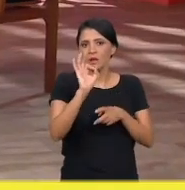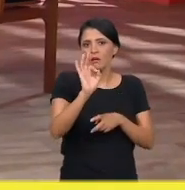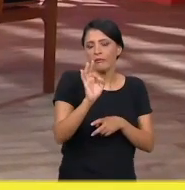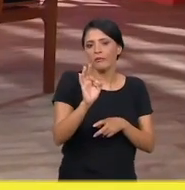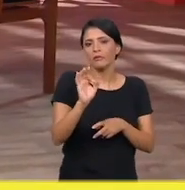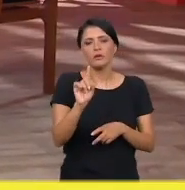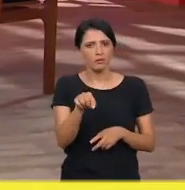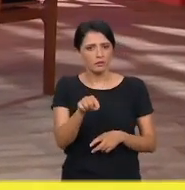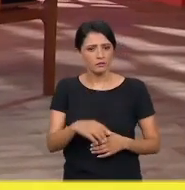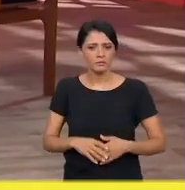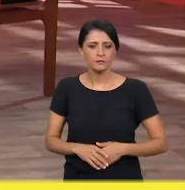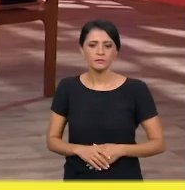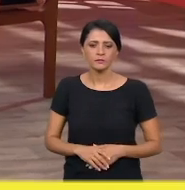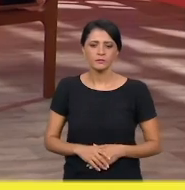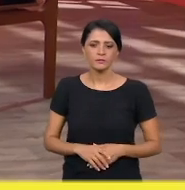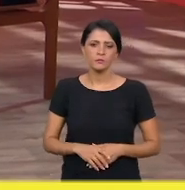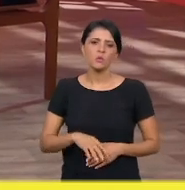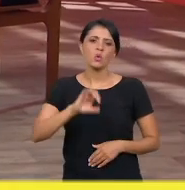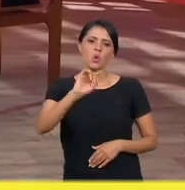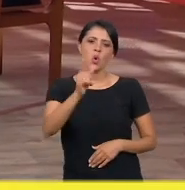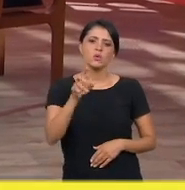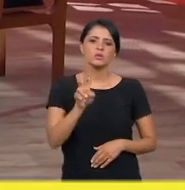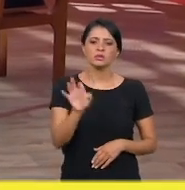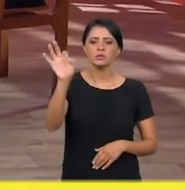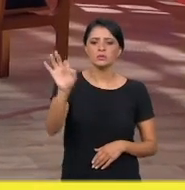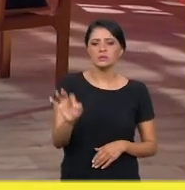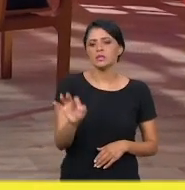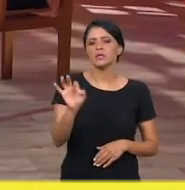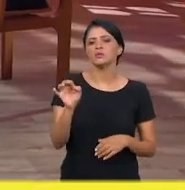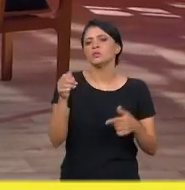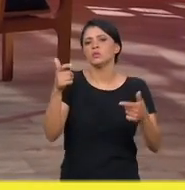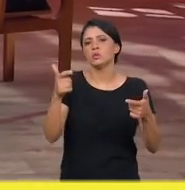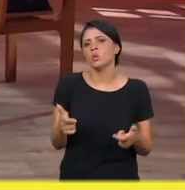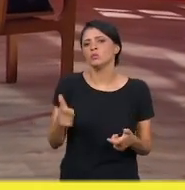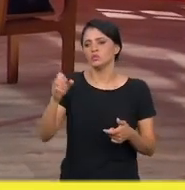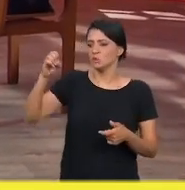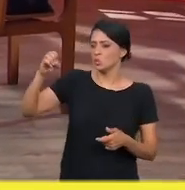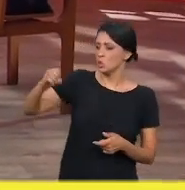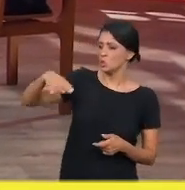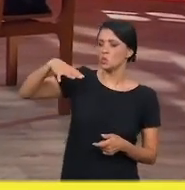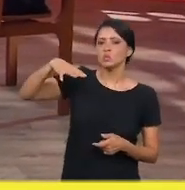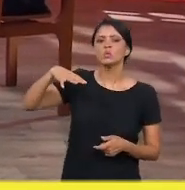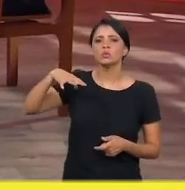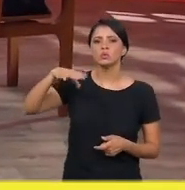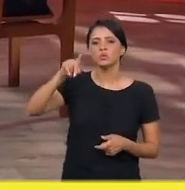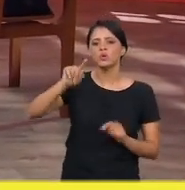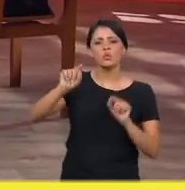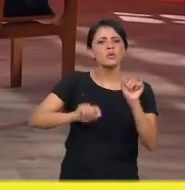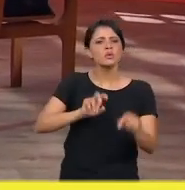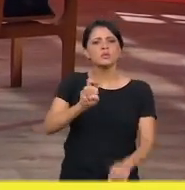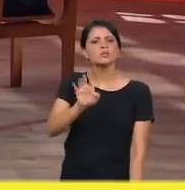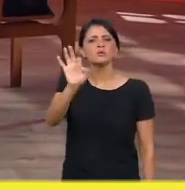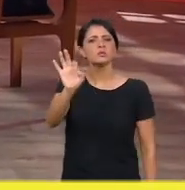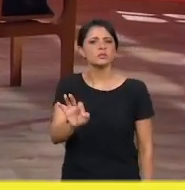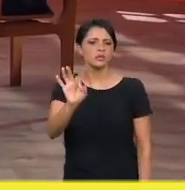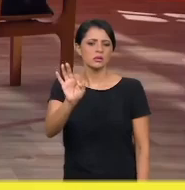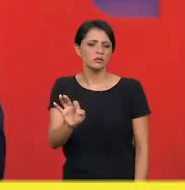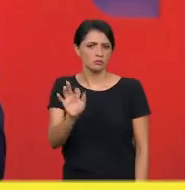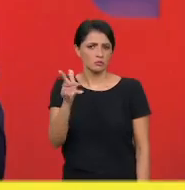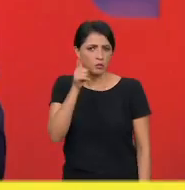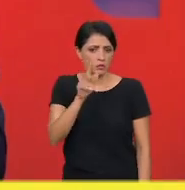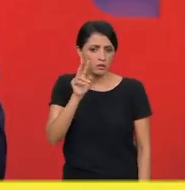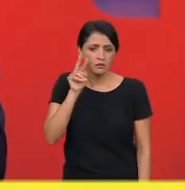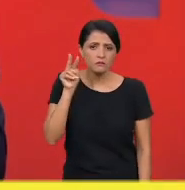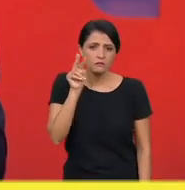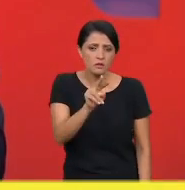algum modo? É isso? Ou é um 5% onde há luz? Assim, o que é esse 5%? É uma coisa que a gente consegue